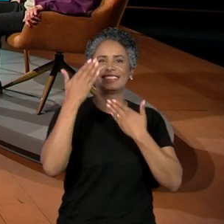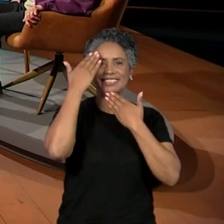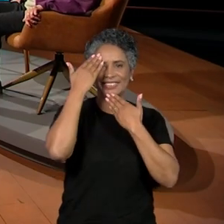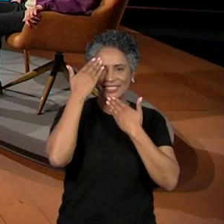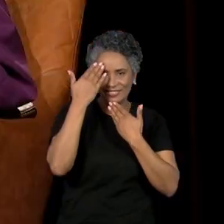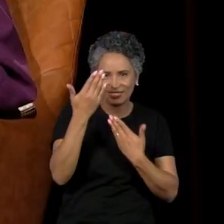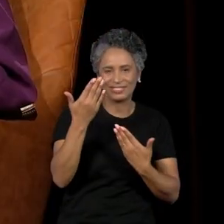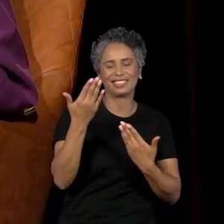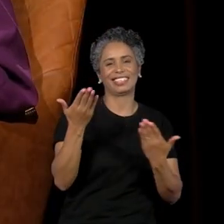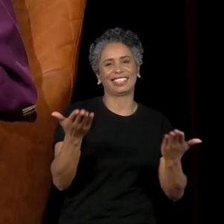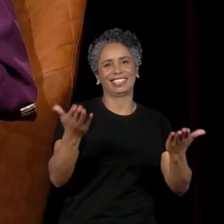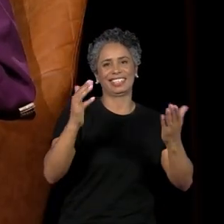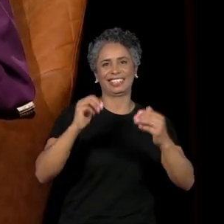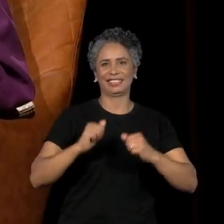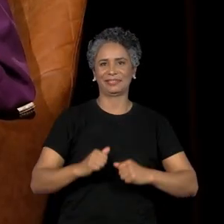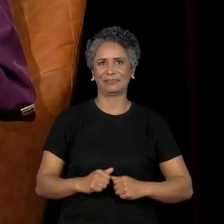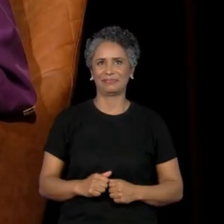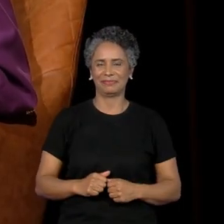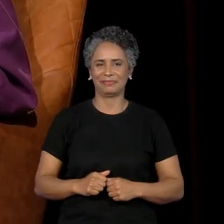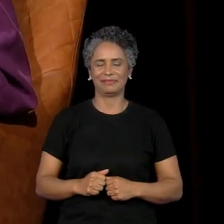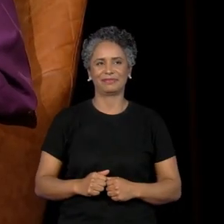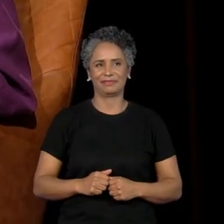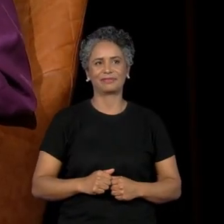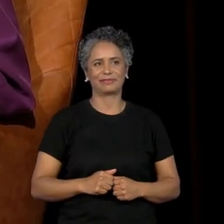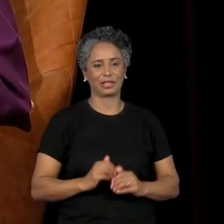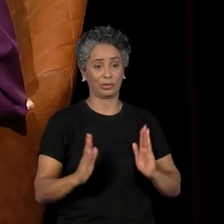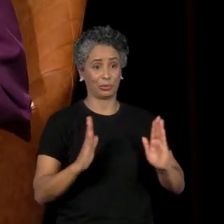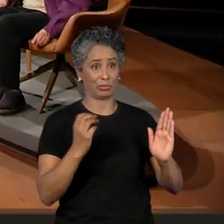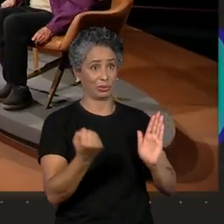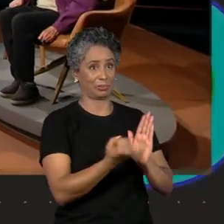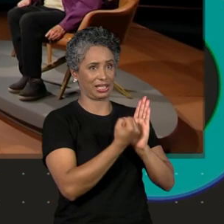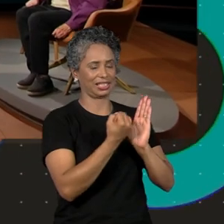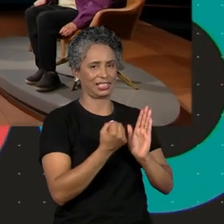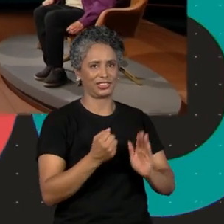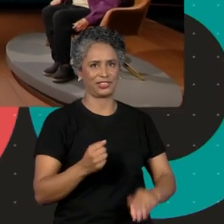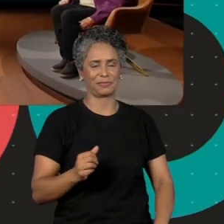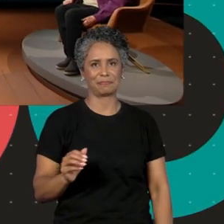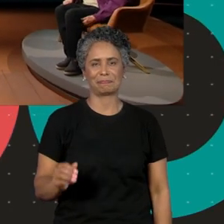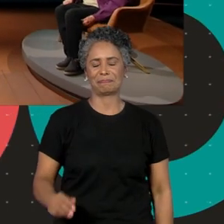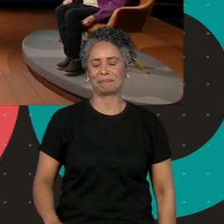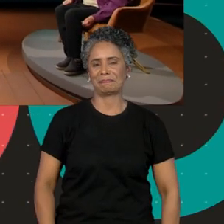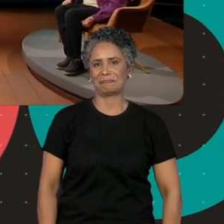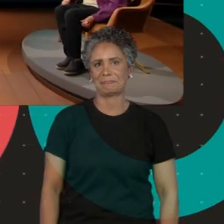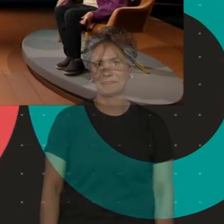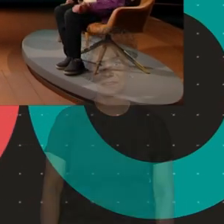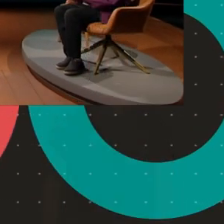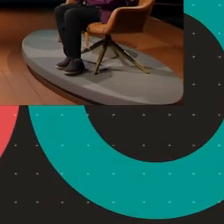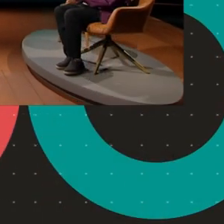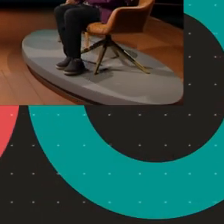muito mesmo, obrigada. De coração. Acho que é um momento marcante para todos nós.